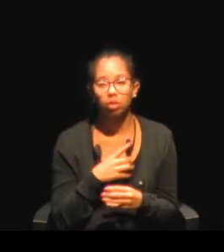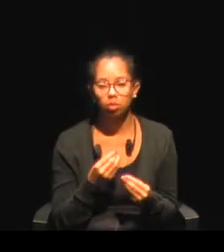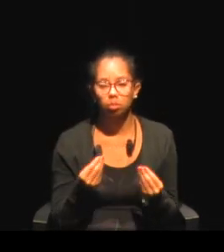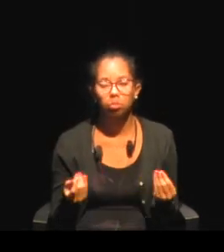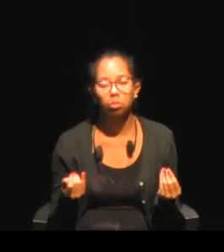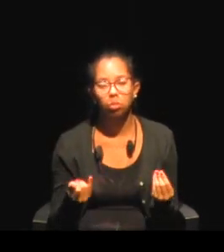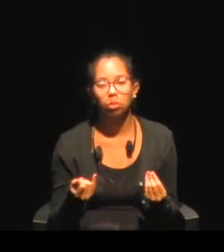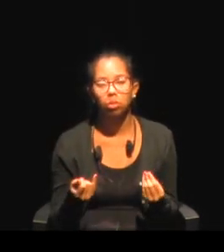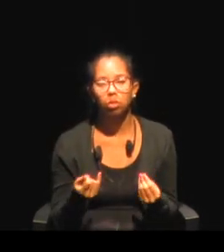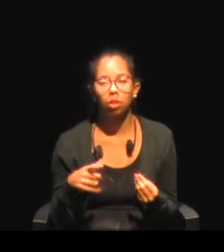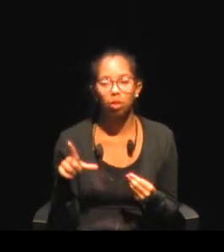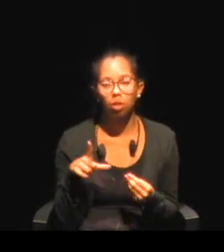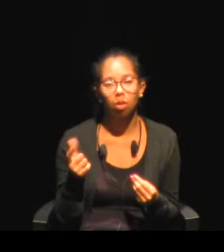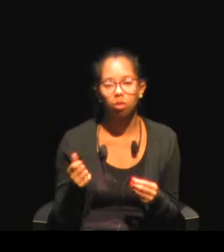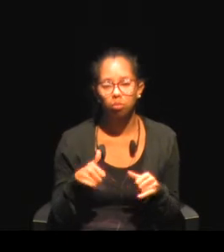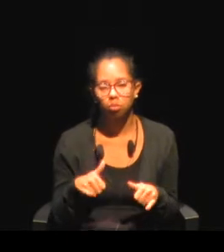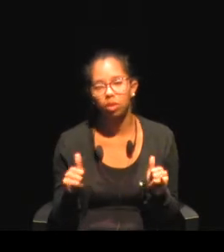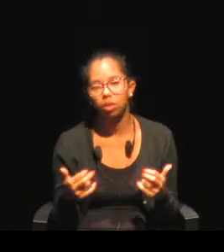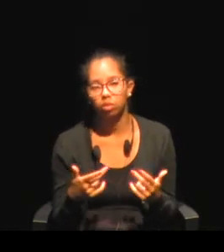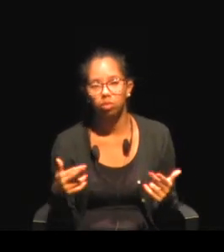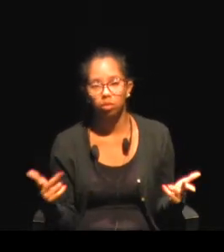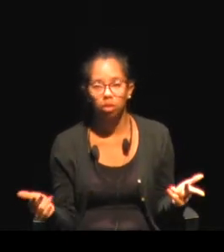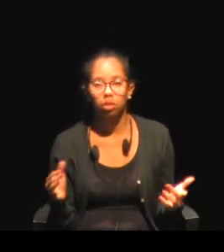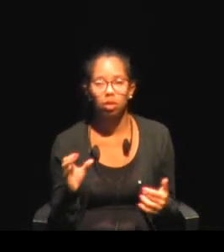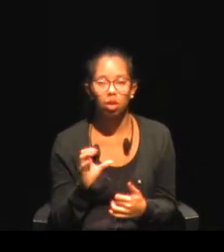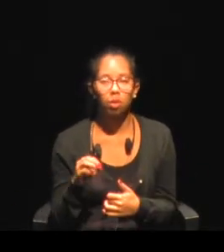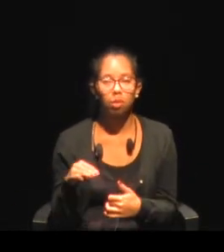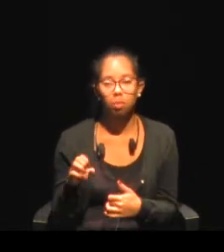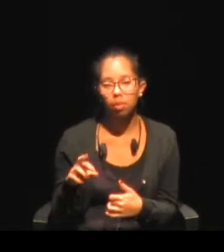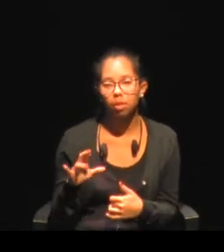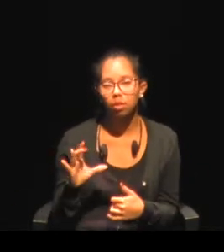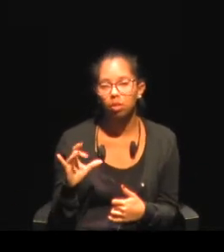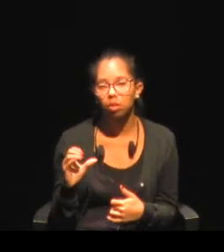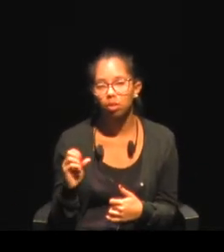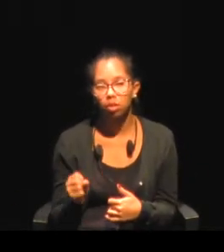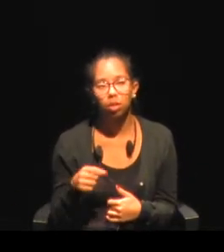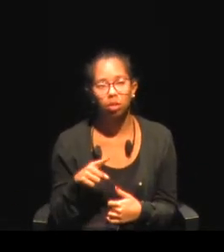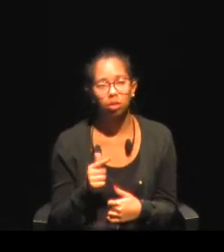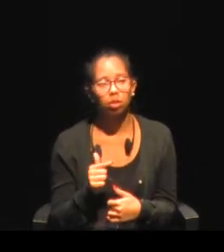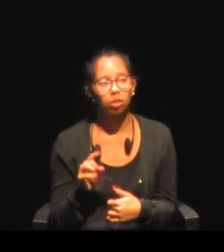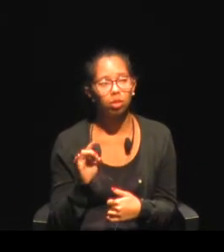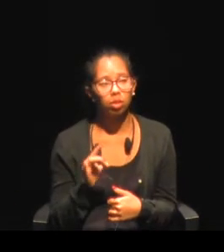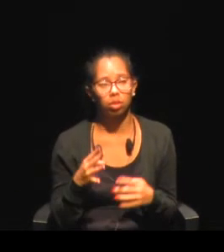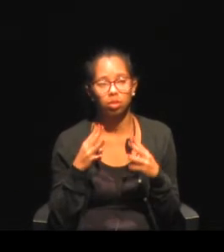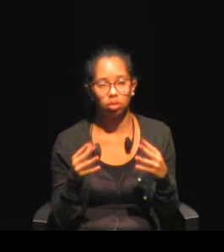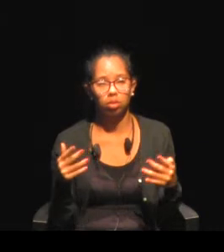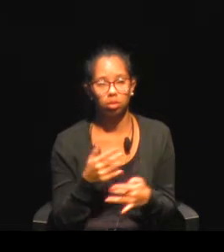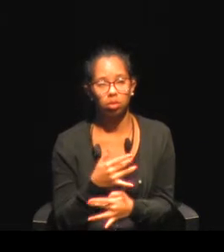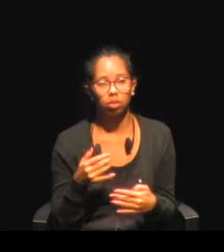uma vocação muito grande para comércio, né? Essas 3 ruas são ruas comerciais importantes e que atendem não só a cidade, mas